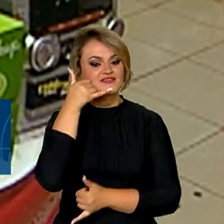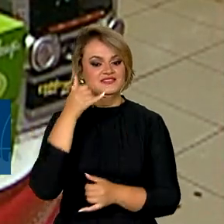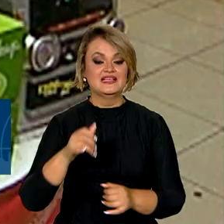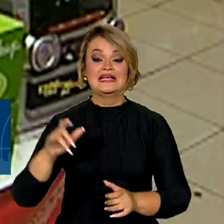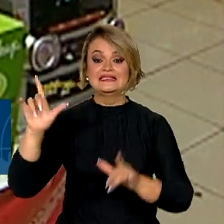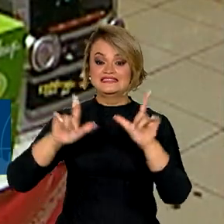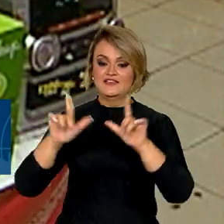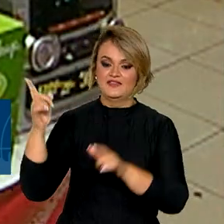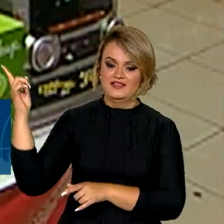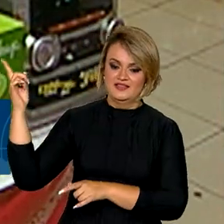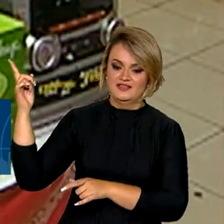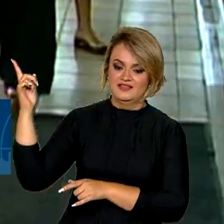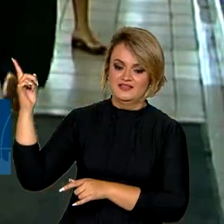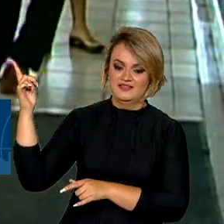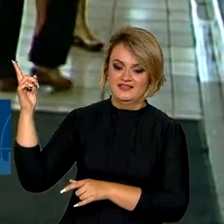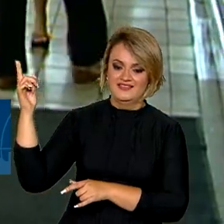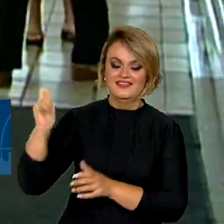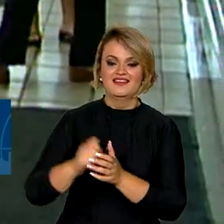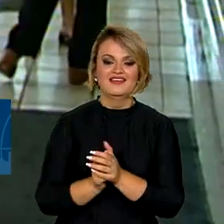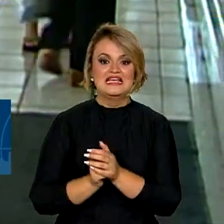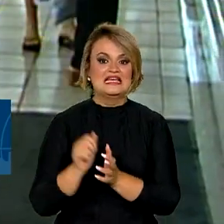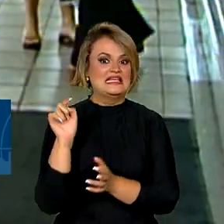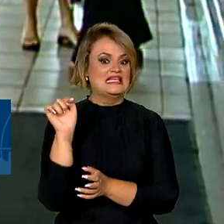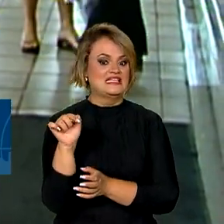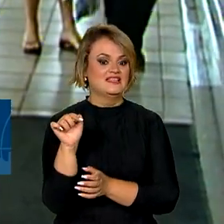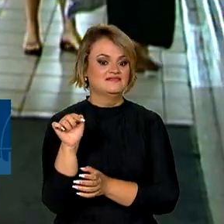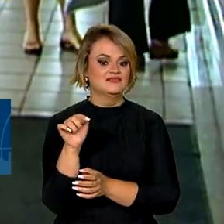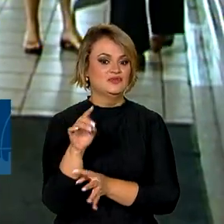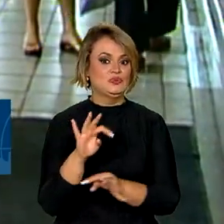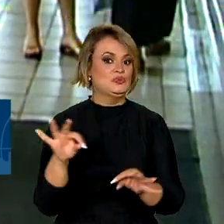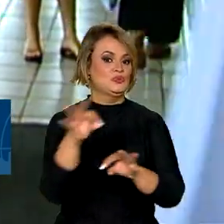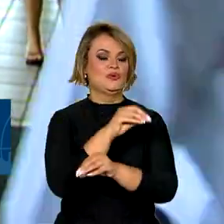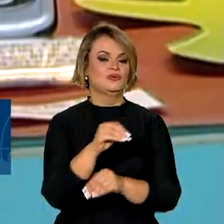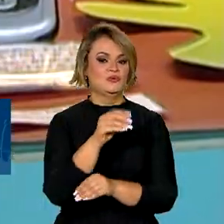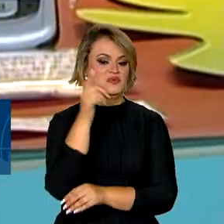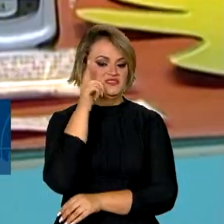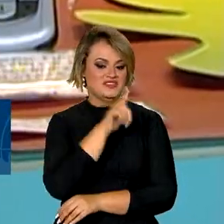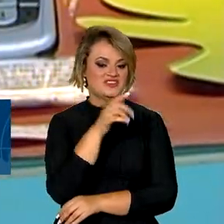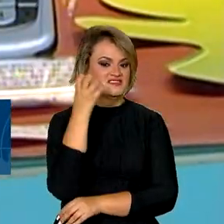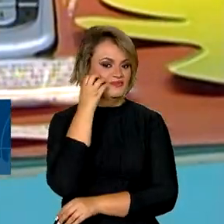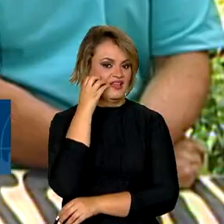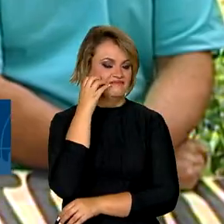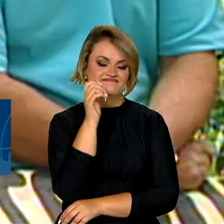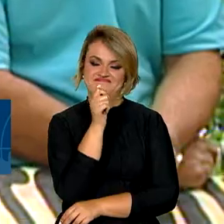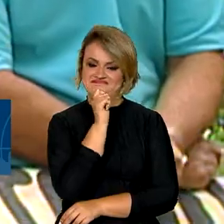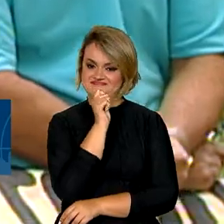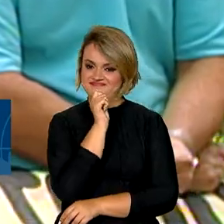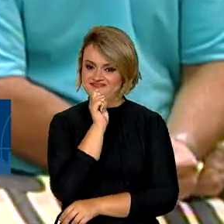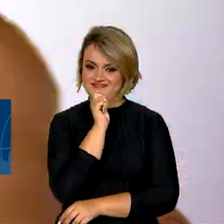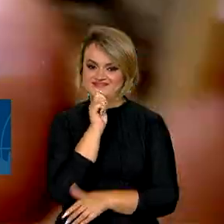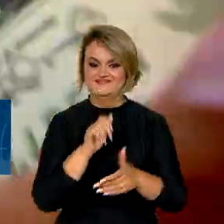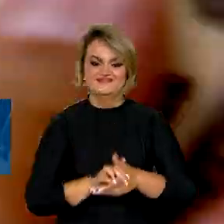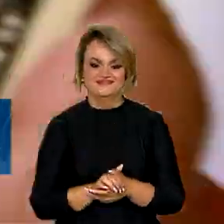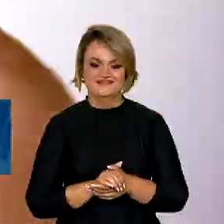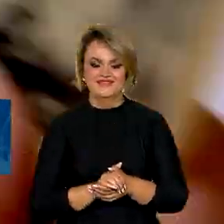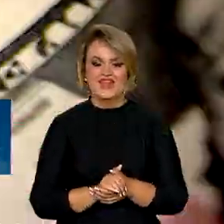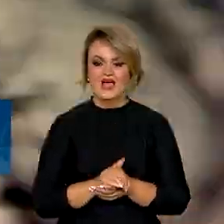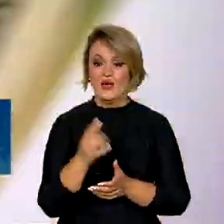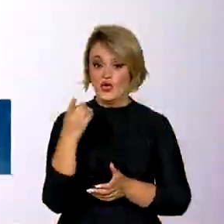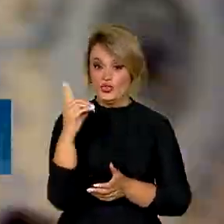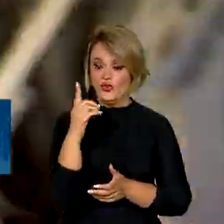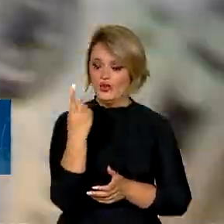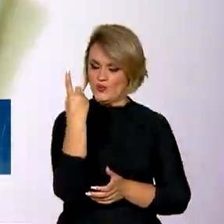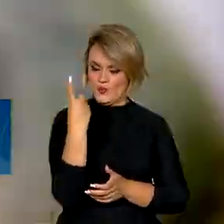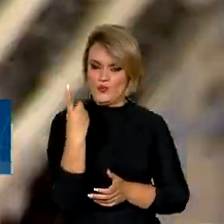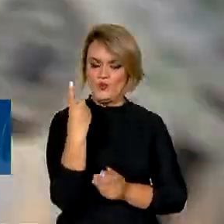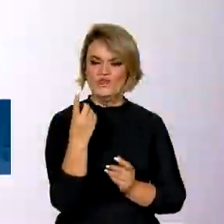TVs ainda eram de tubo e nem mesmo a totalidade da classe média podia ter um celular. Um dólar estava